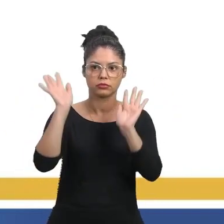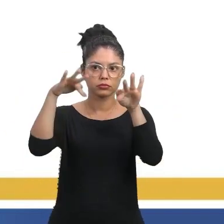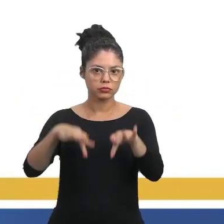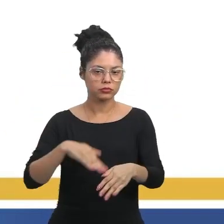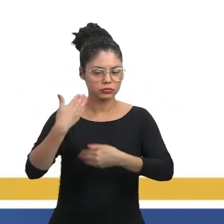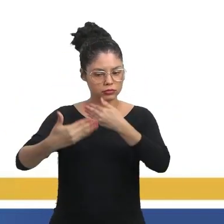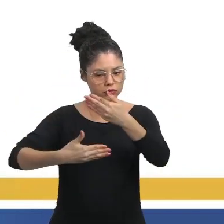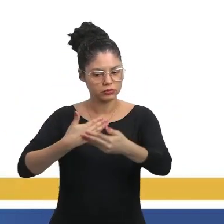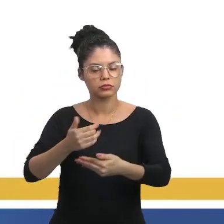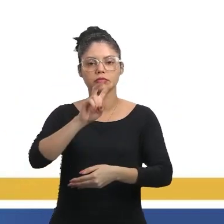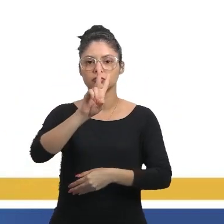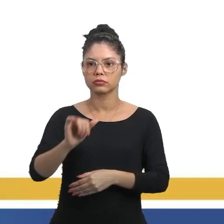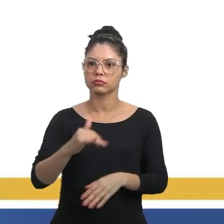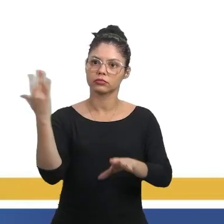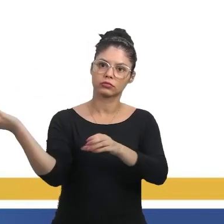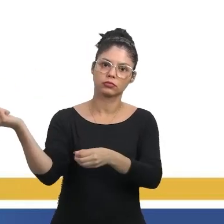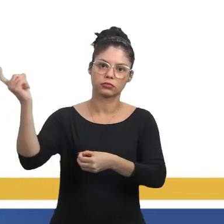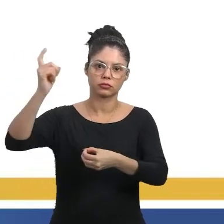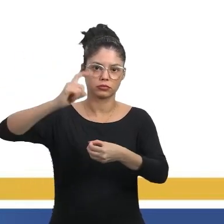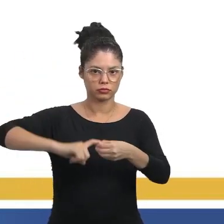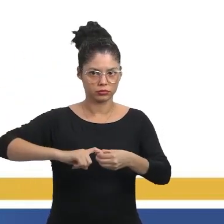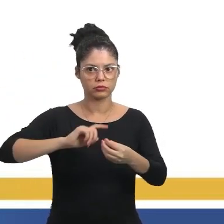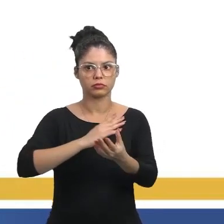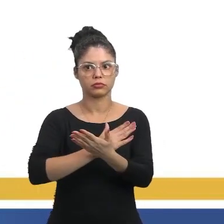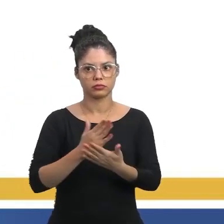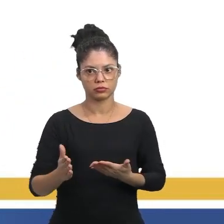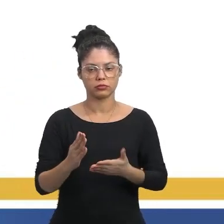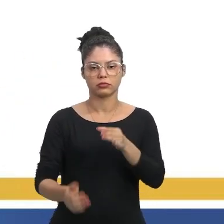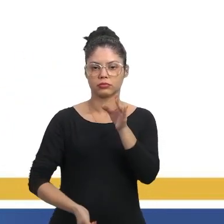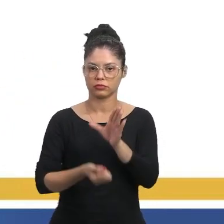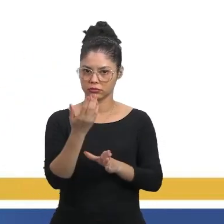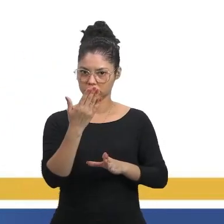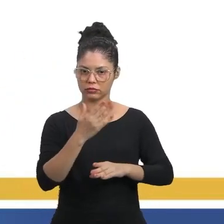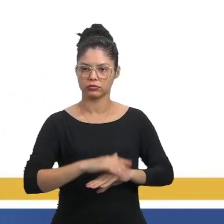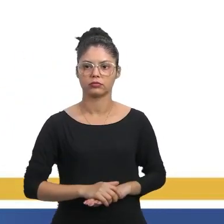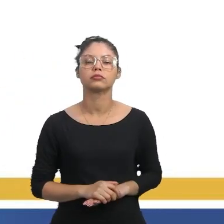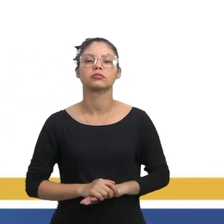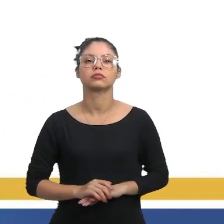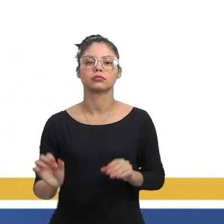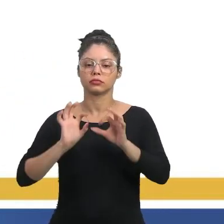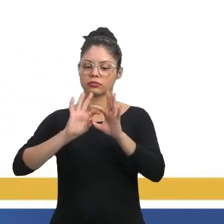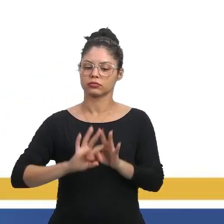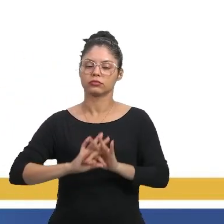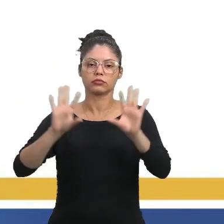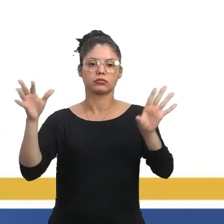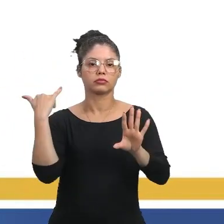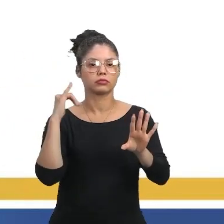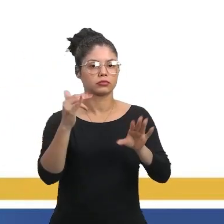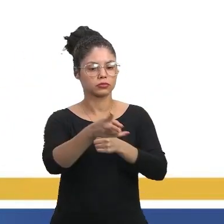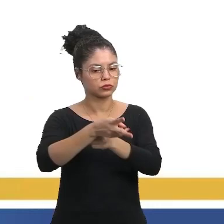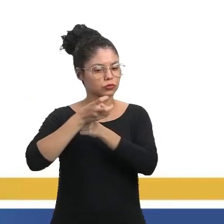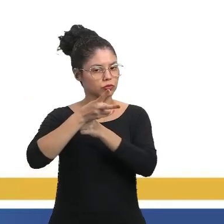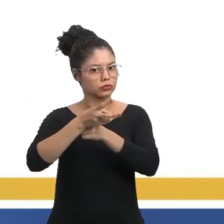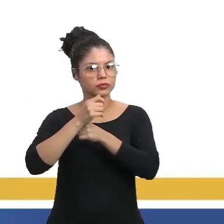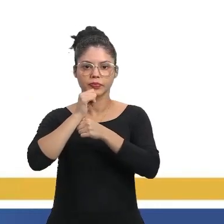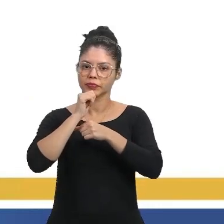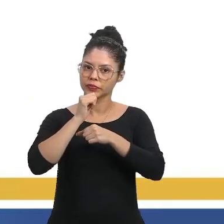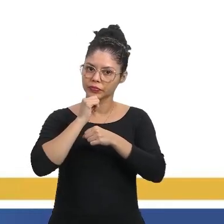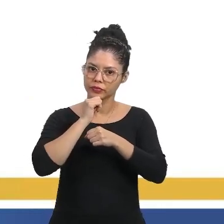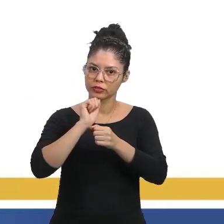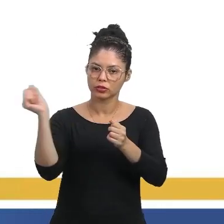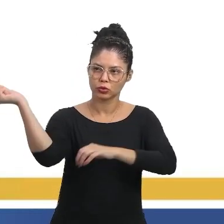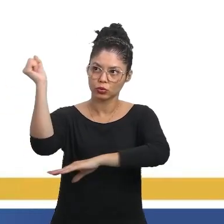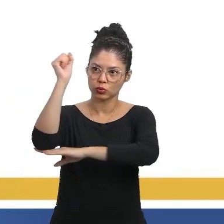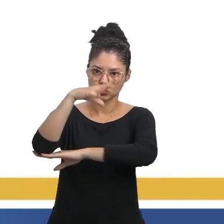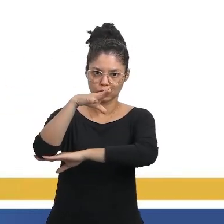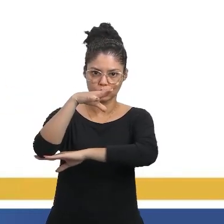desse processo, ele vai retornar à sua camada de origem e vai liberar toda a energia que ele absorveu em forma de